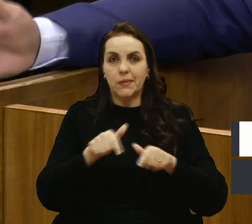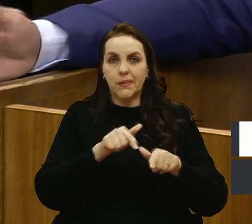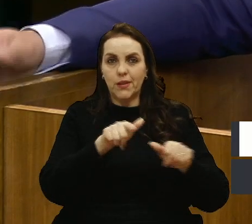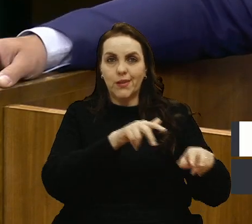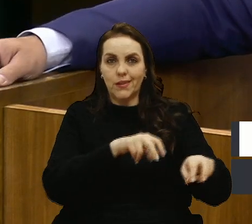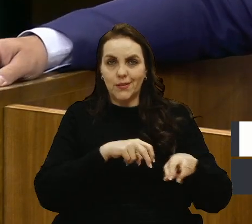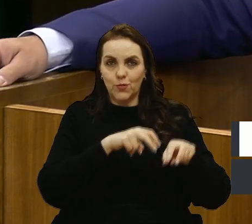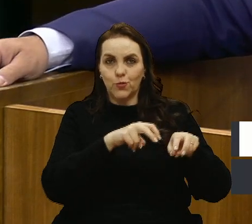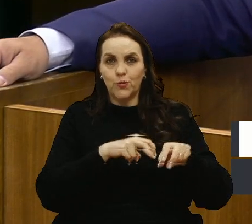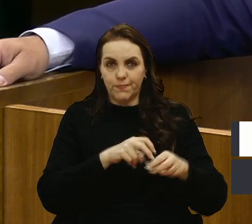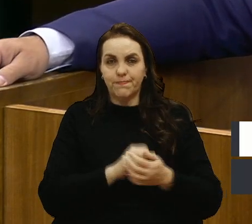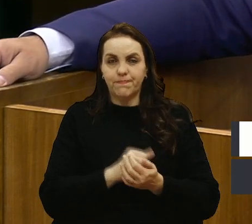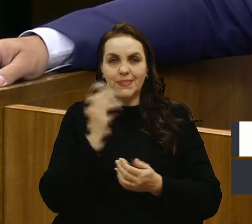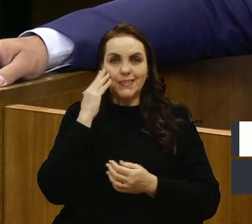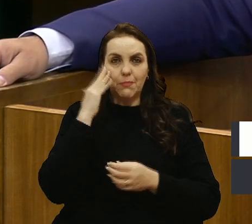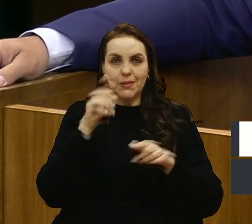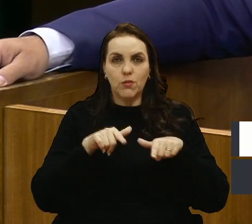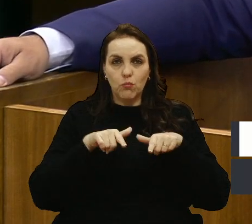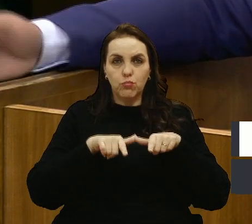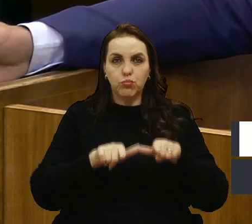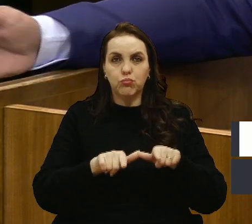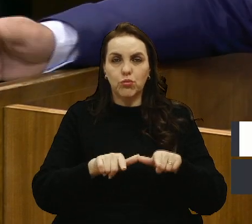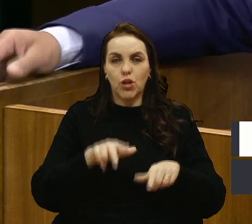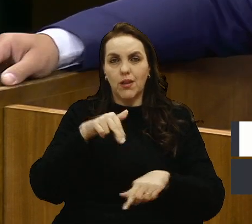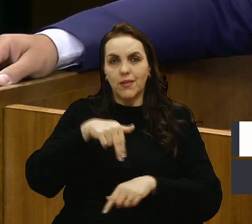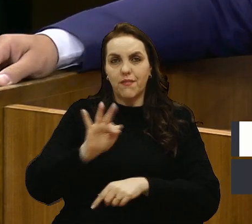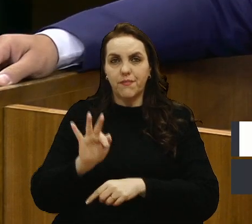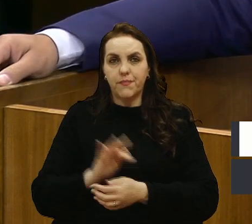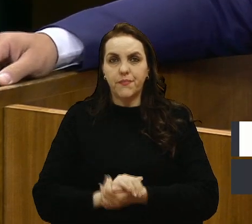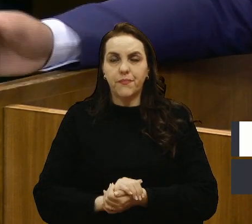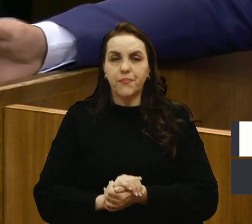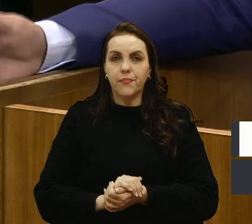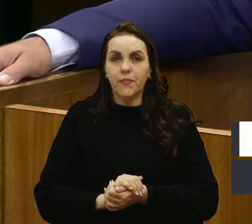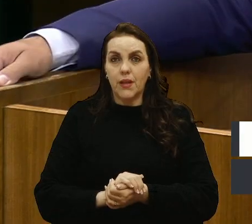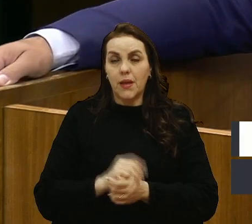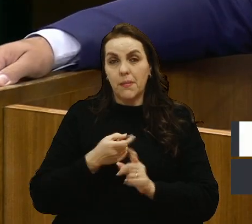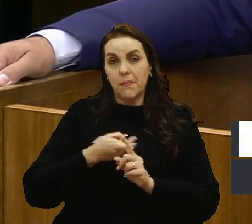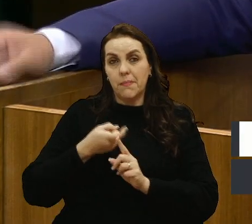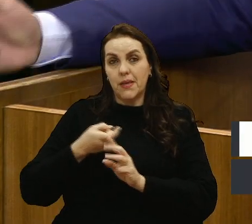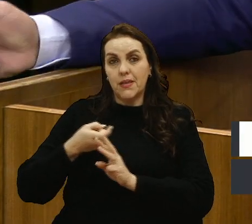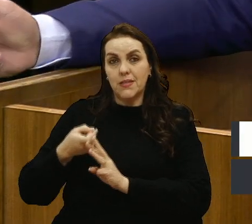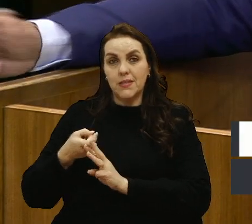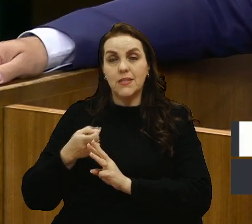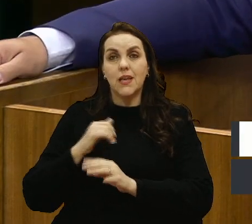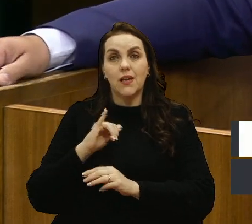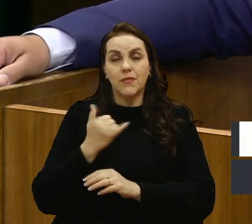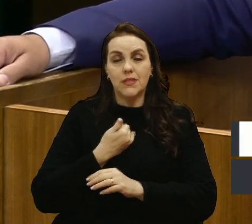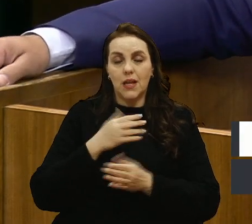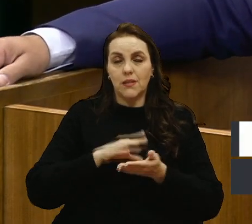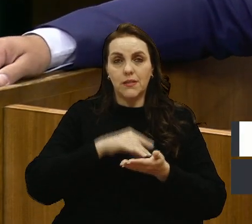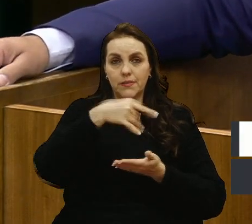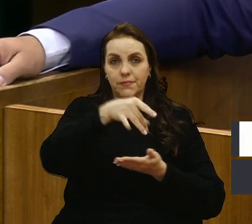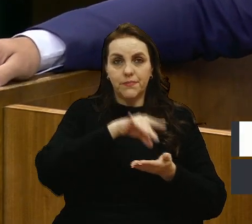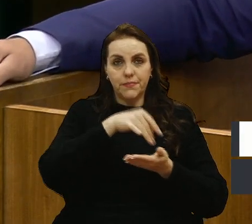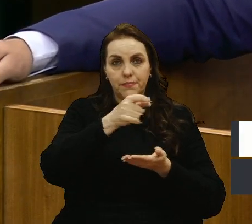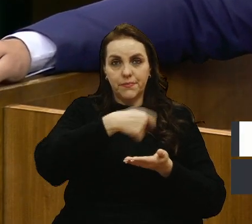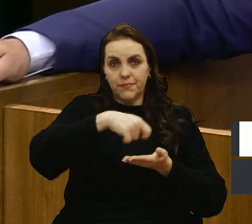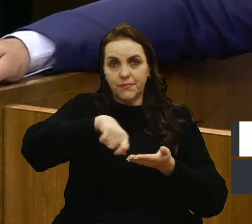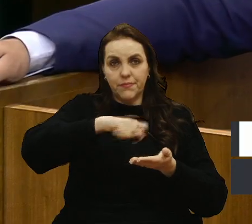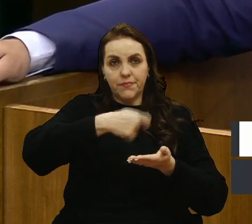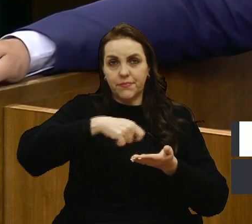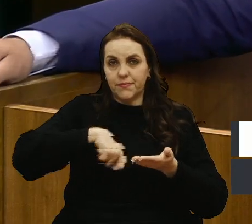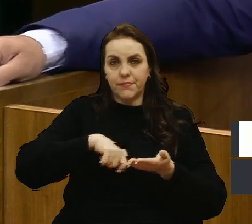Nós, nos últimos meses, tivemos a notícia que não vamos mais trabalhar com o talão de agricultor, o